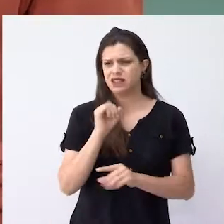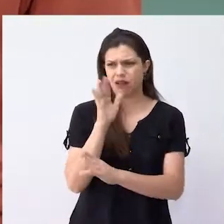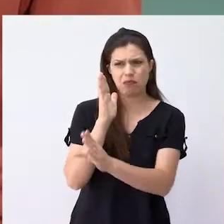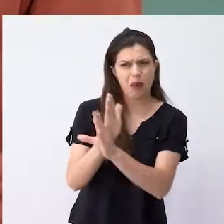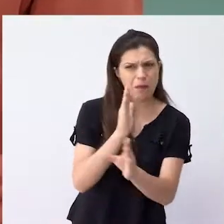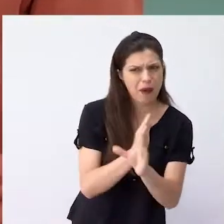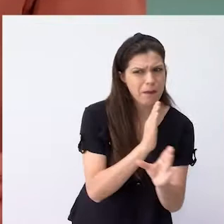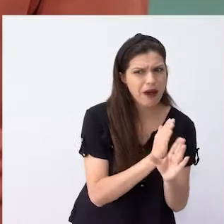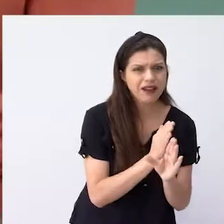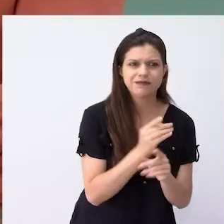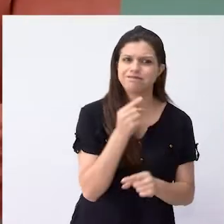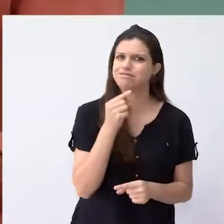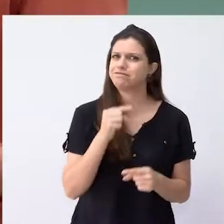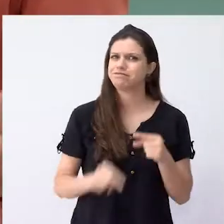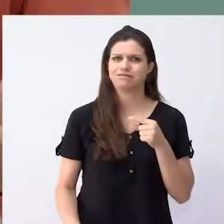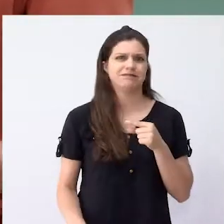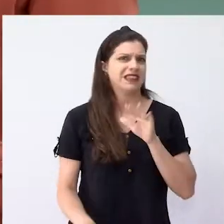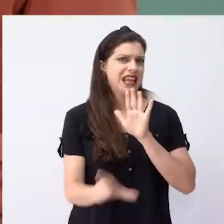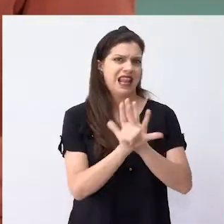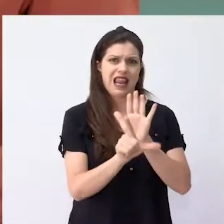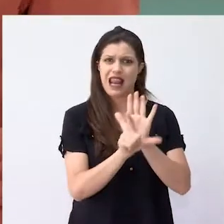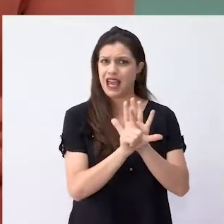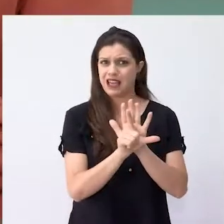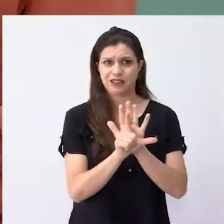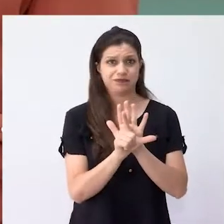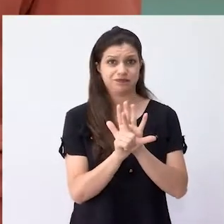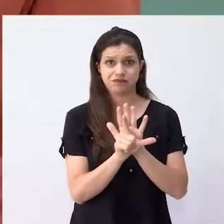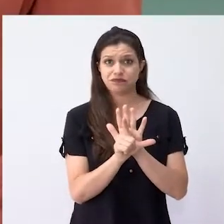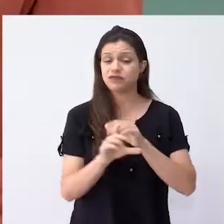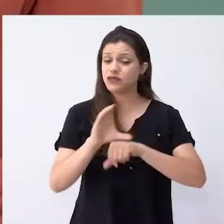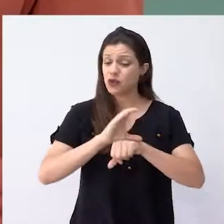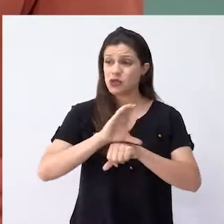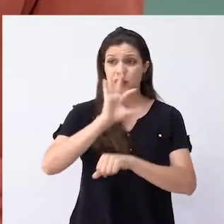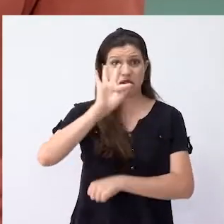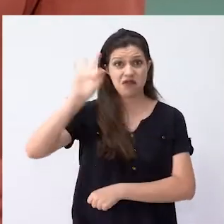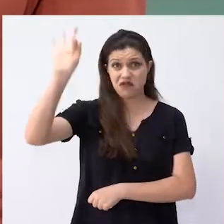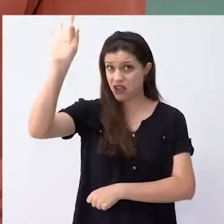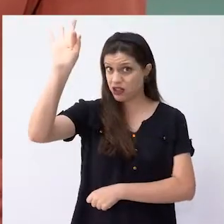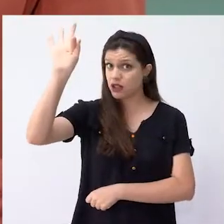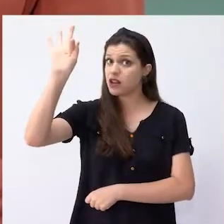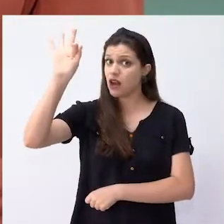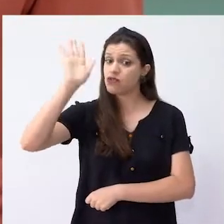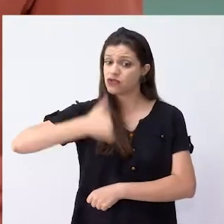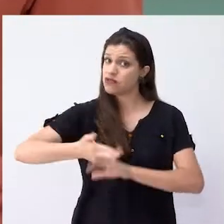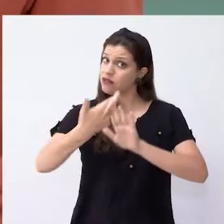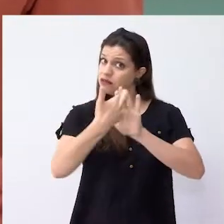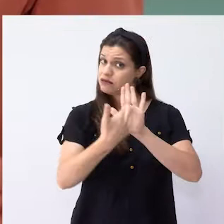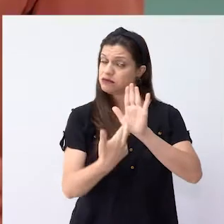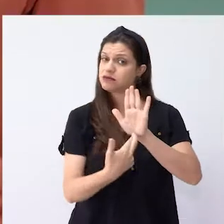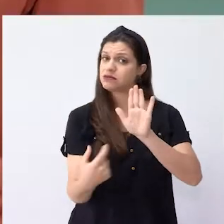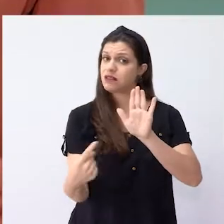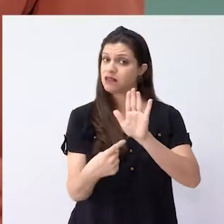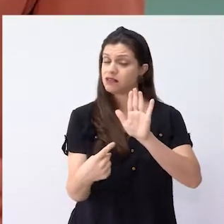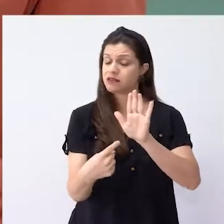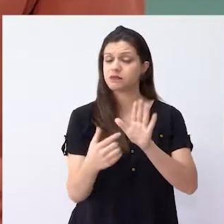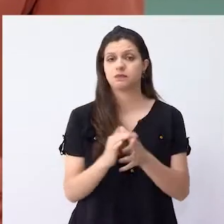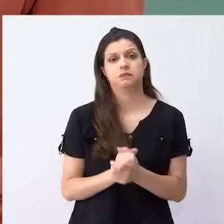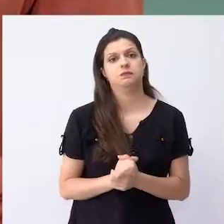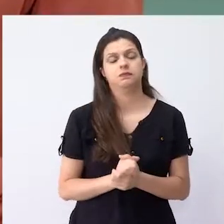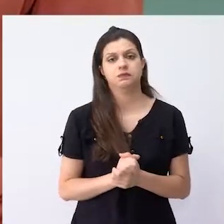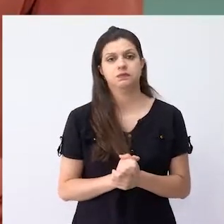é ilegal, inconstitucional até mesmo, né, porque está colocado lá na Constituição essas faixas de idade. Então ele deve